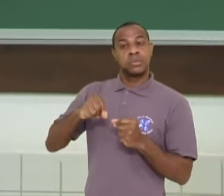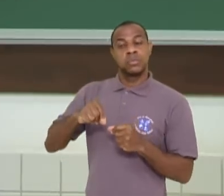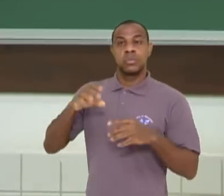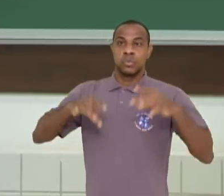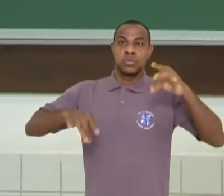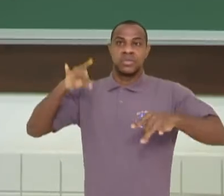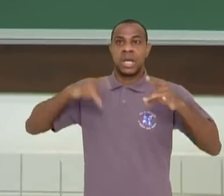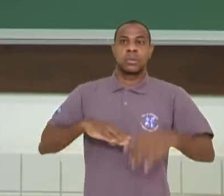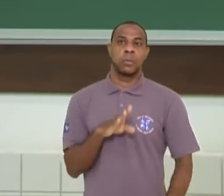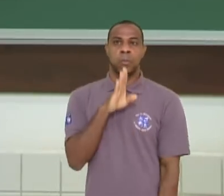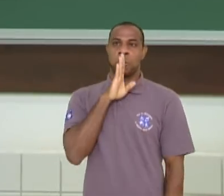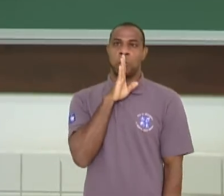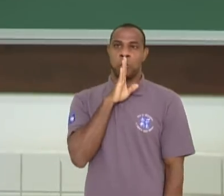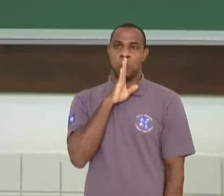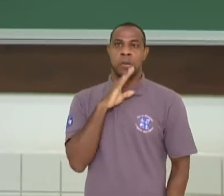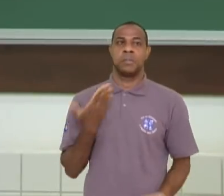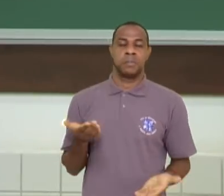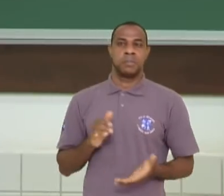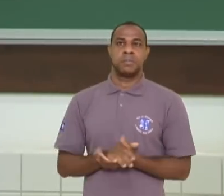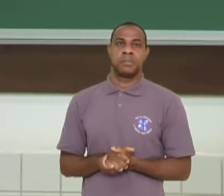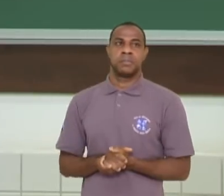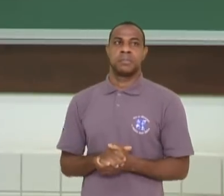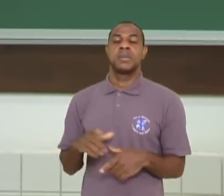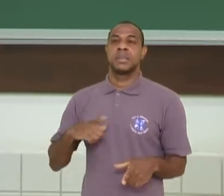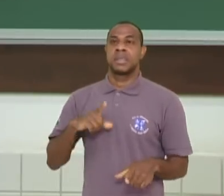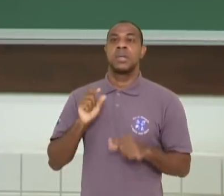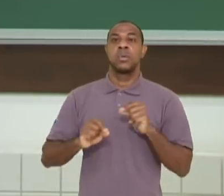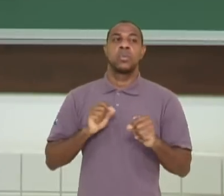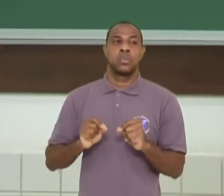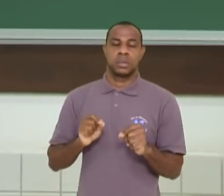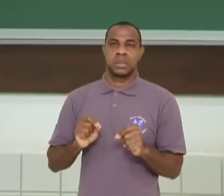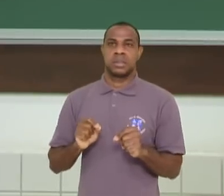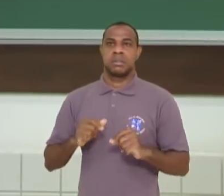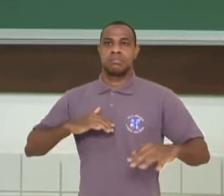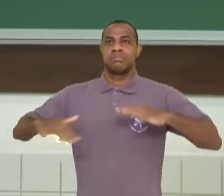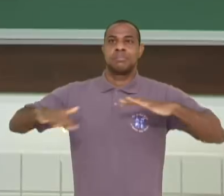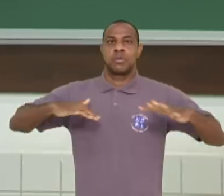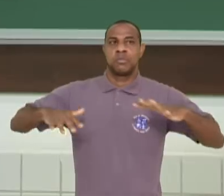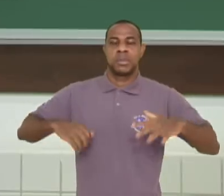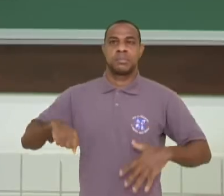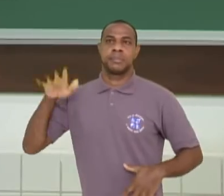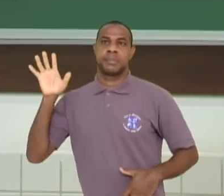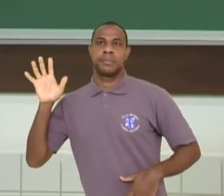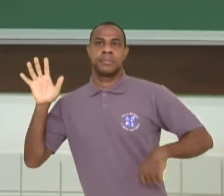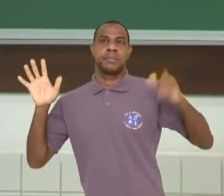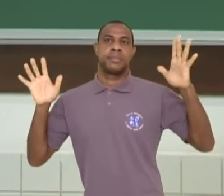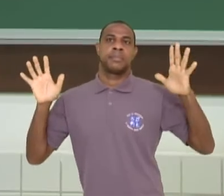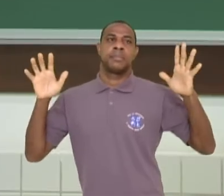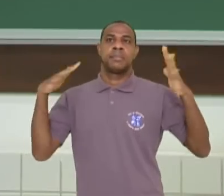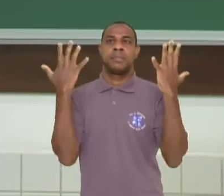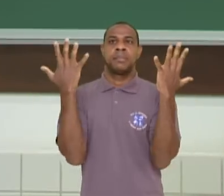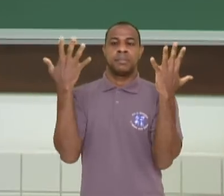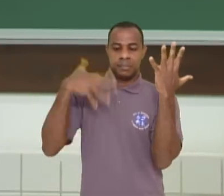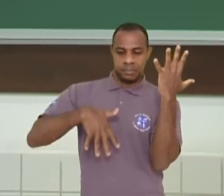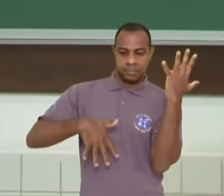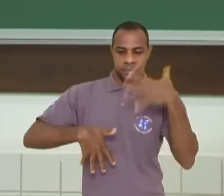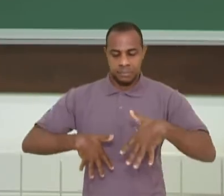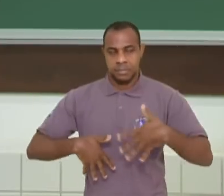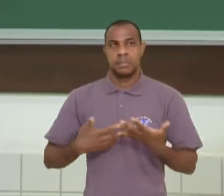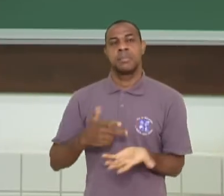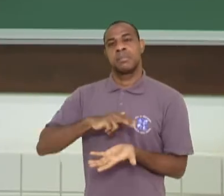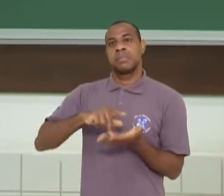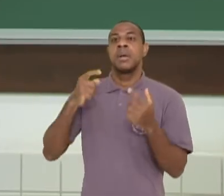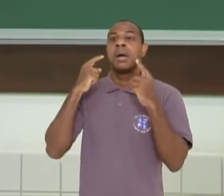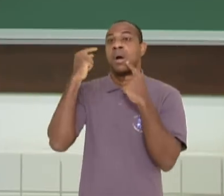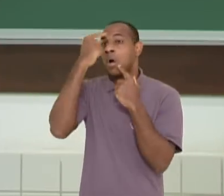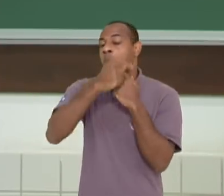exemplo, que existe apenas a situação de gesticulação, a situação de aspectos na face,